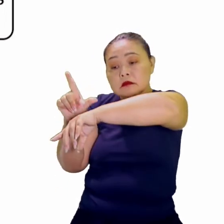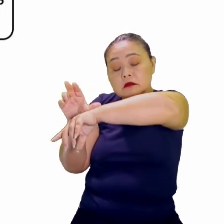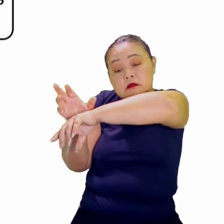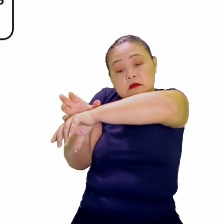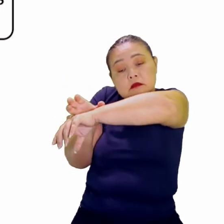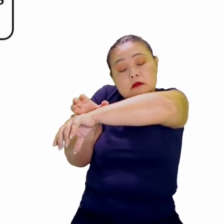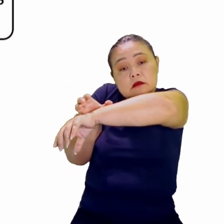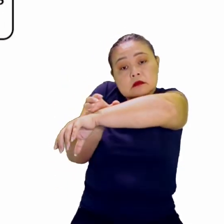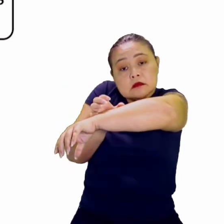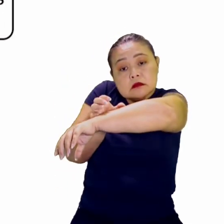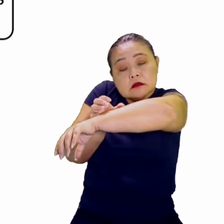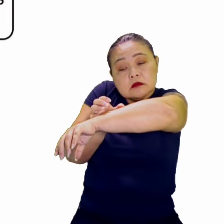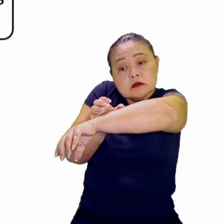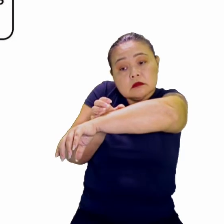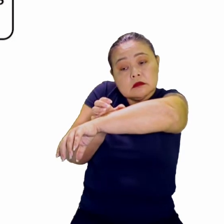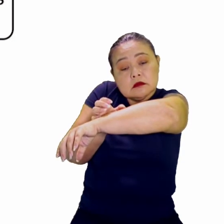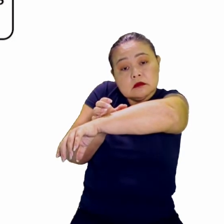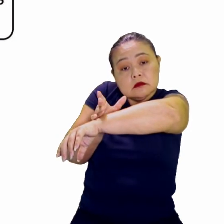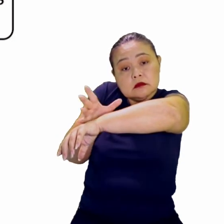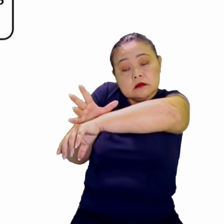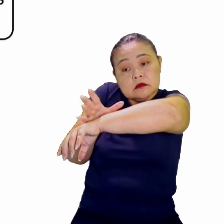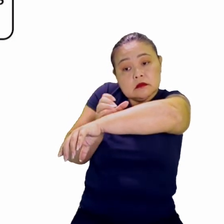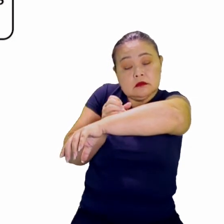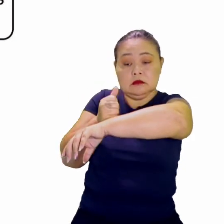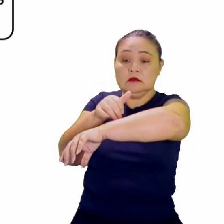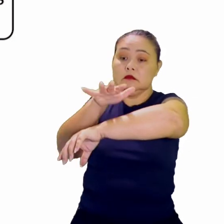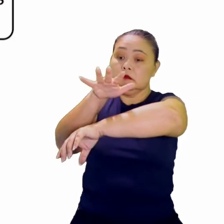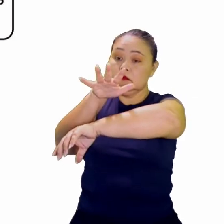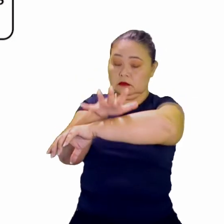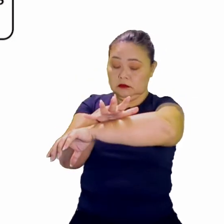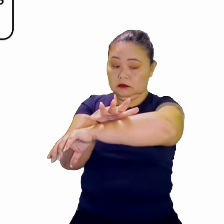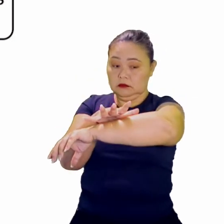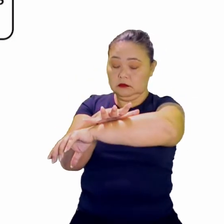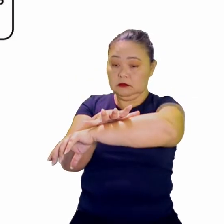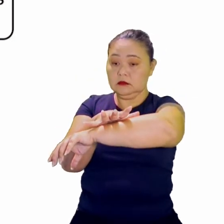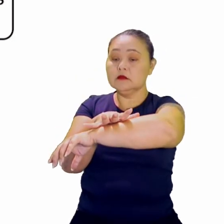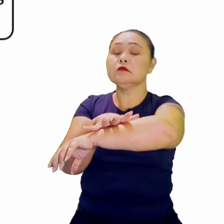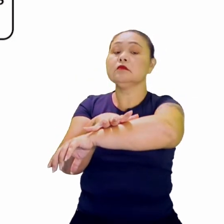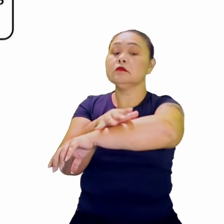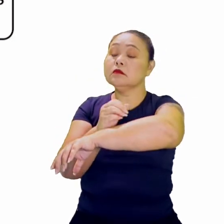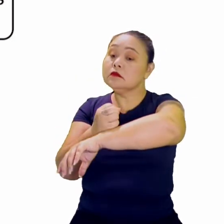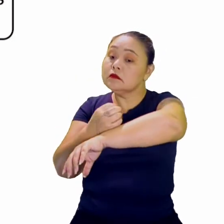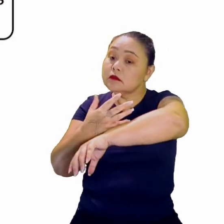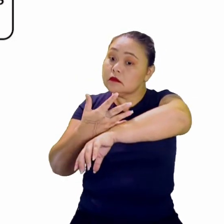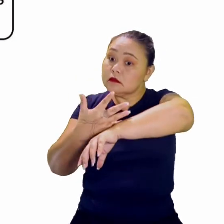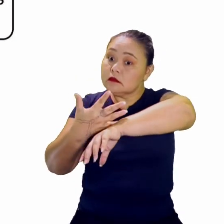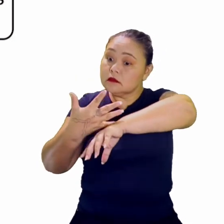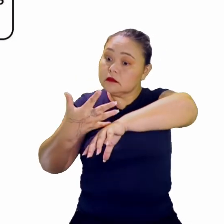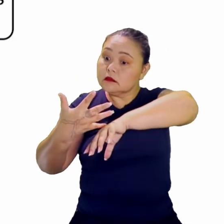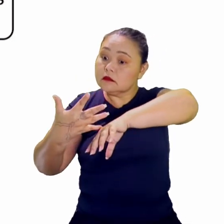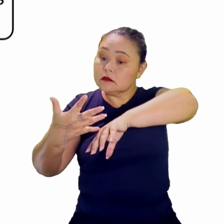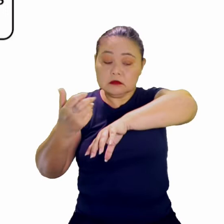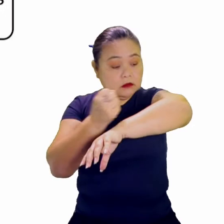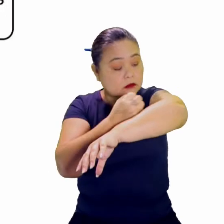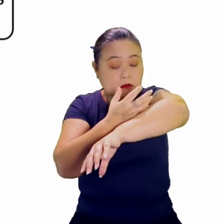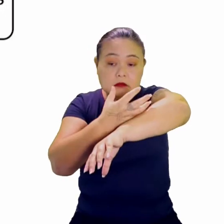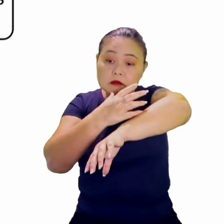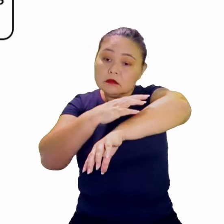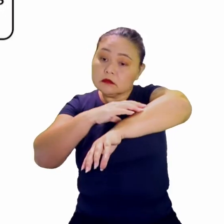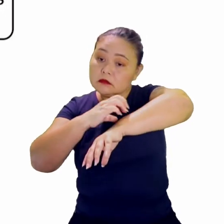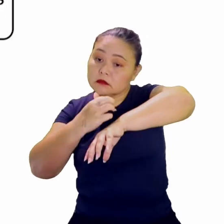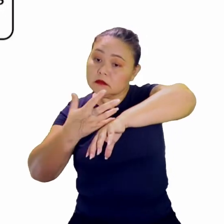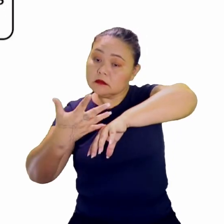encurta, eu estou na fase concêntrica. Quando o músculo alonga, eu estou na